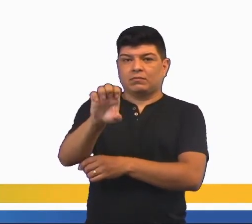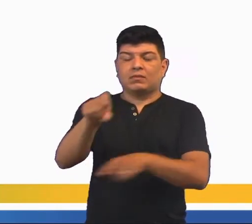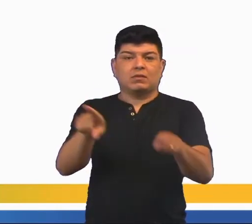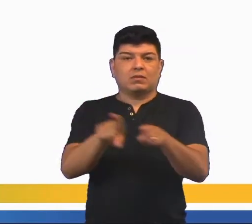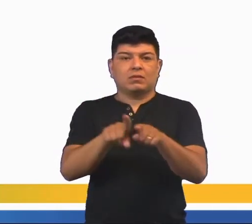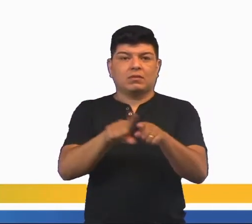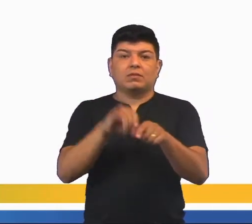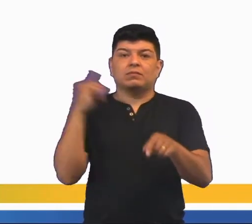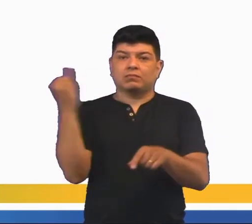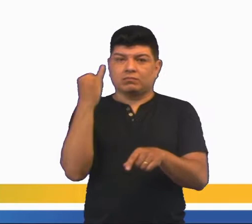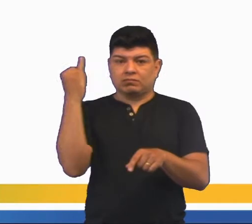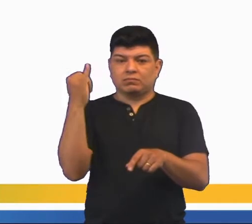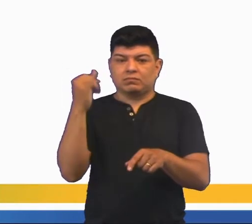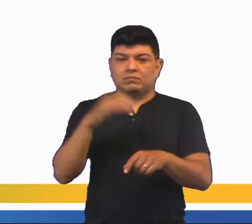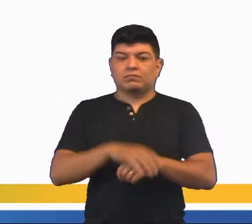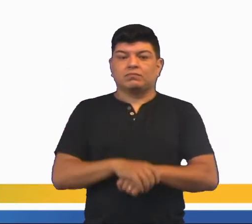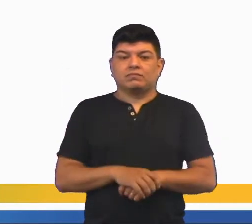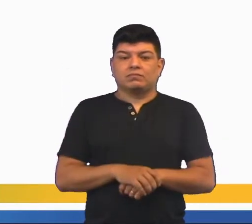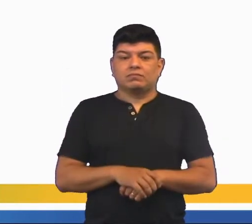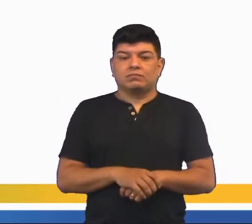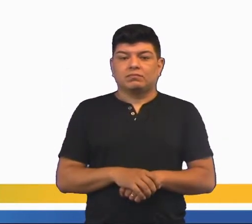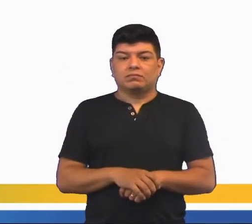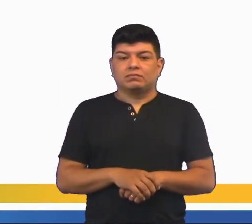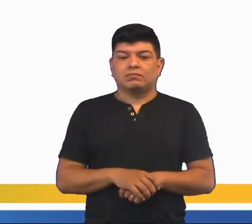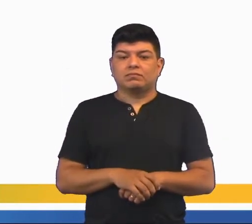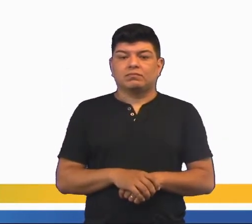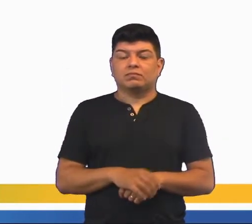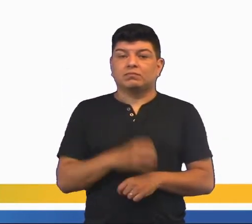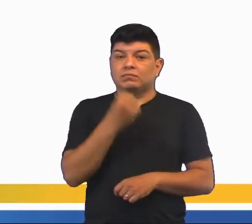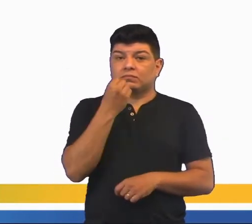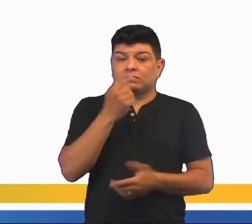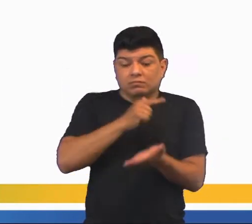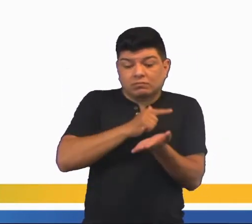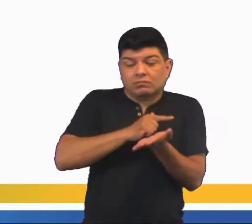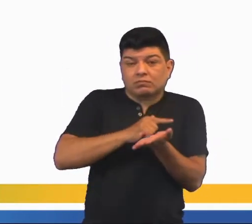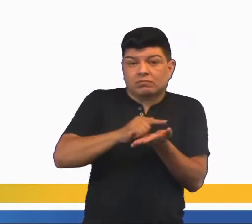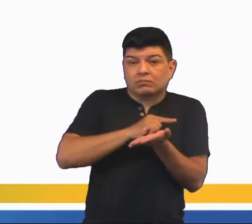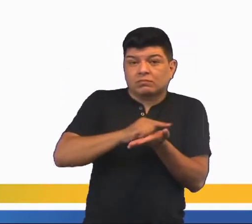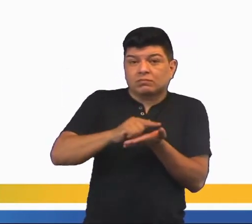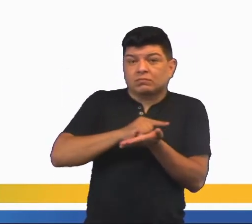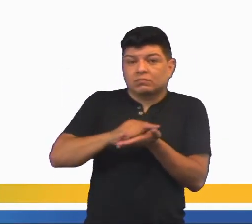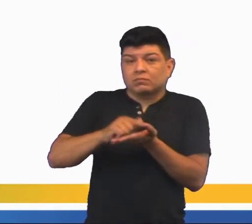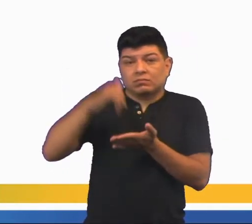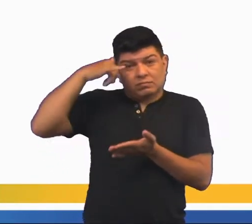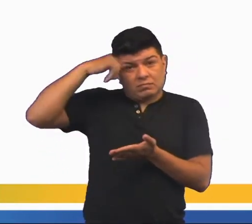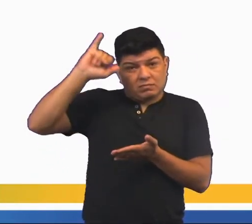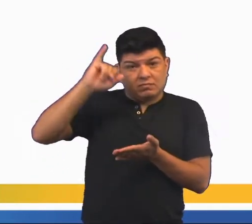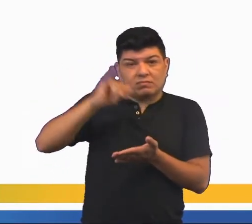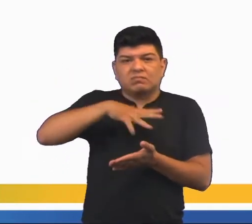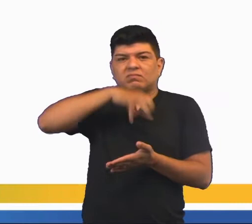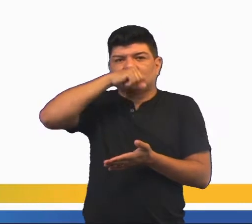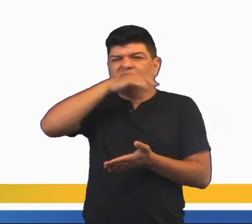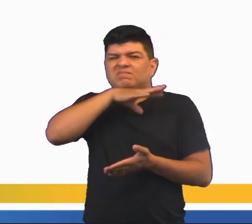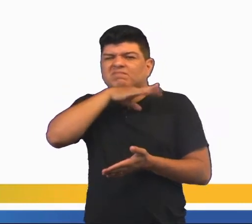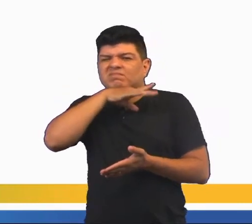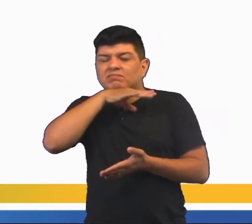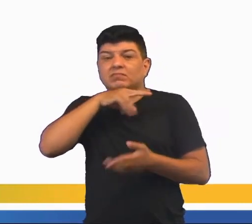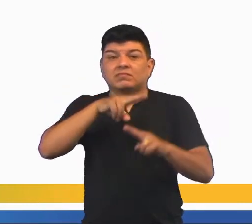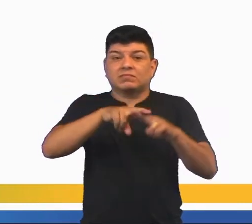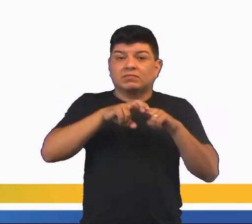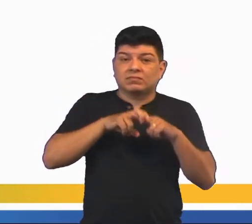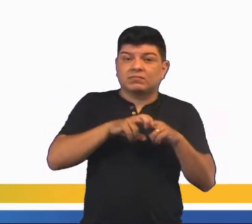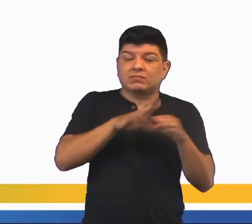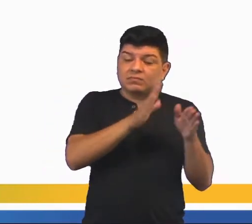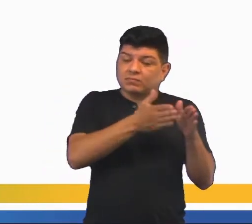o suor, que torna importante uma boa higiene para evitar maus odores.